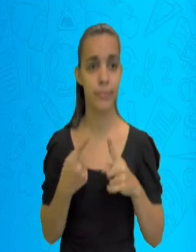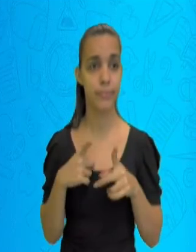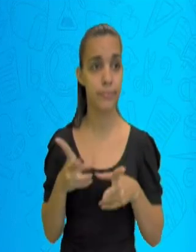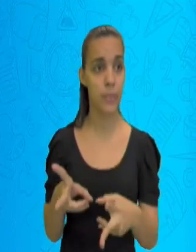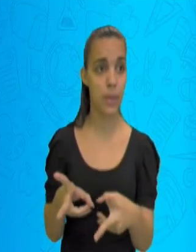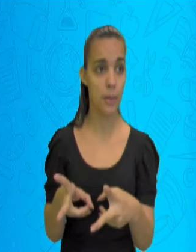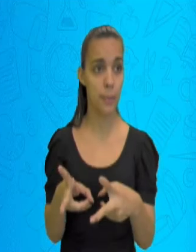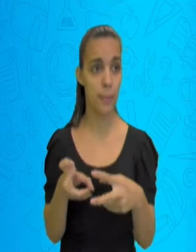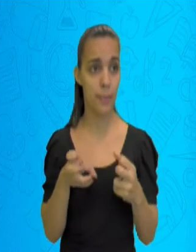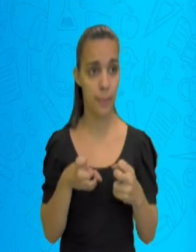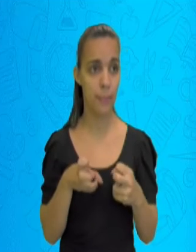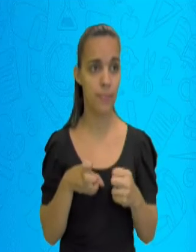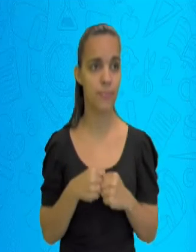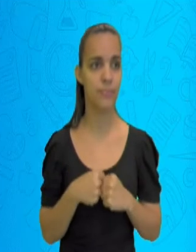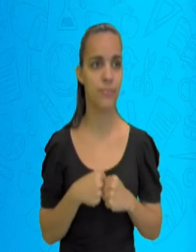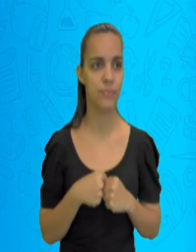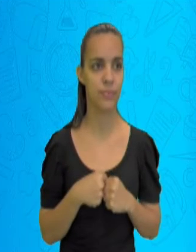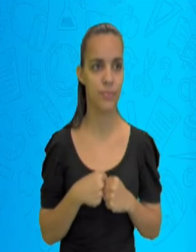percebeu que a